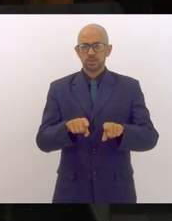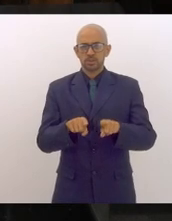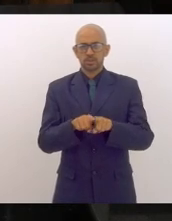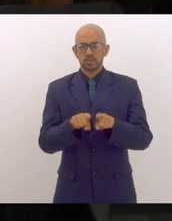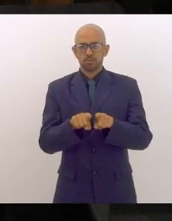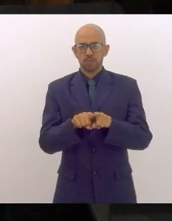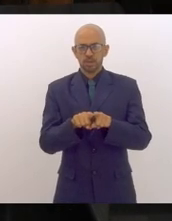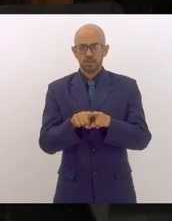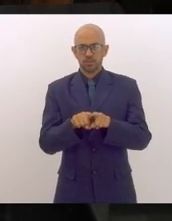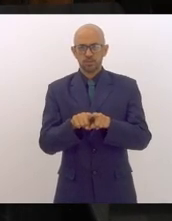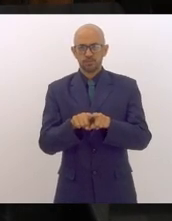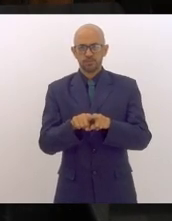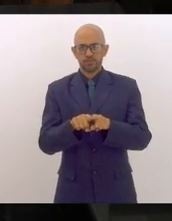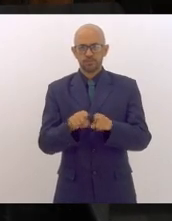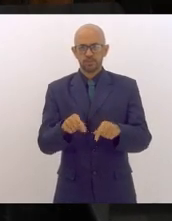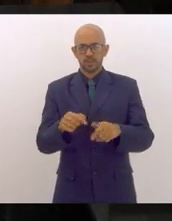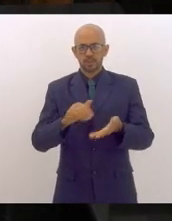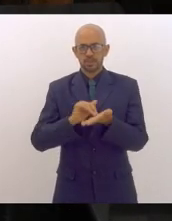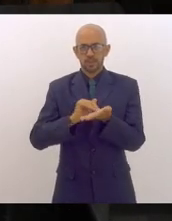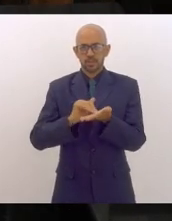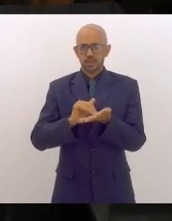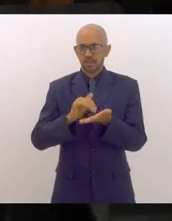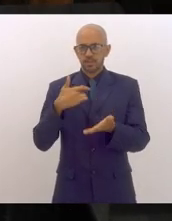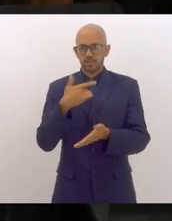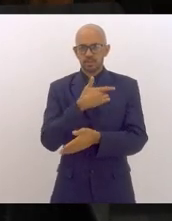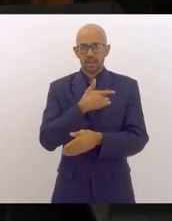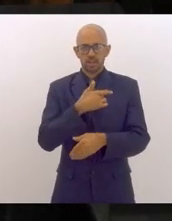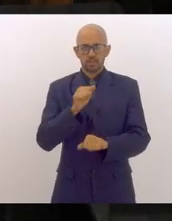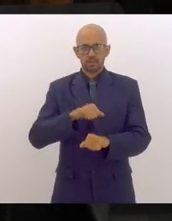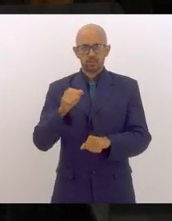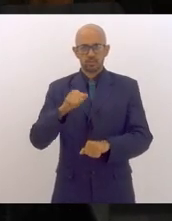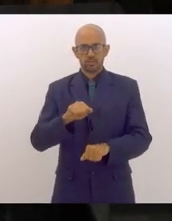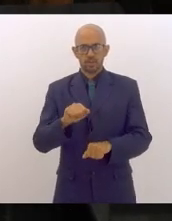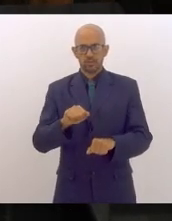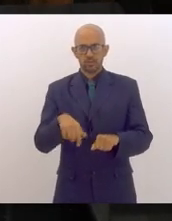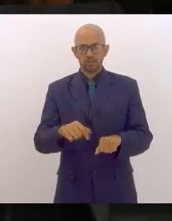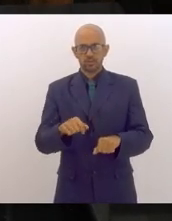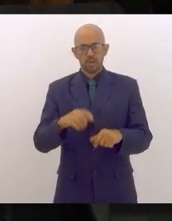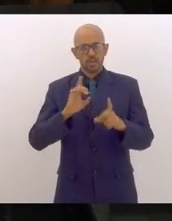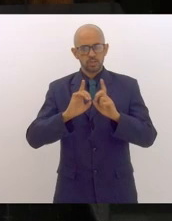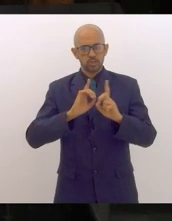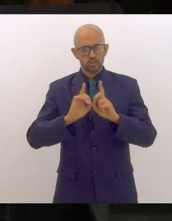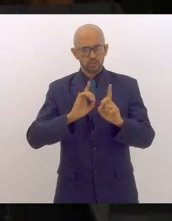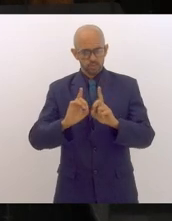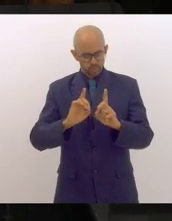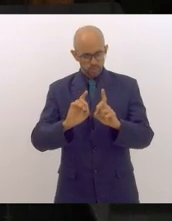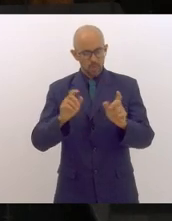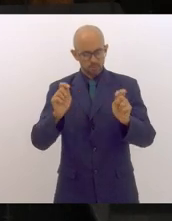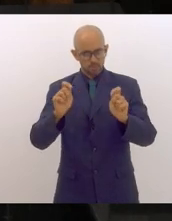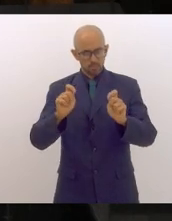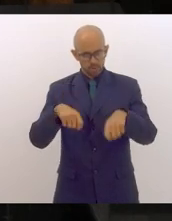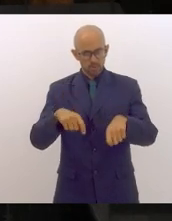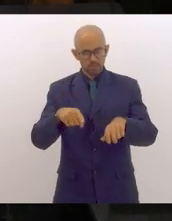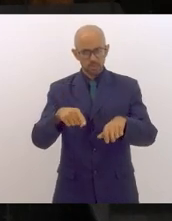Natividade e a Secretaria de Estado de Saúde, que vai acontecer em breve, para discutir a possibilidade